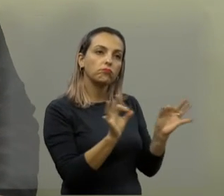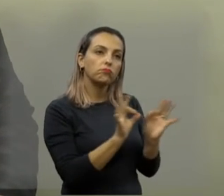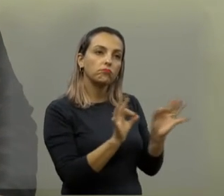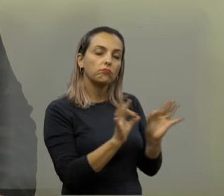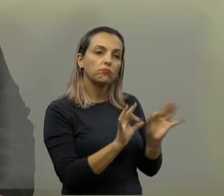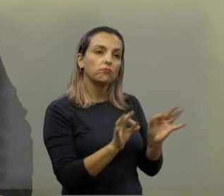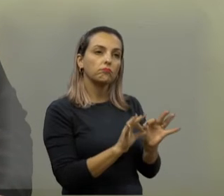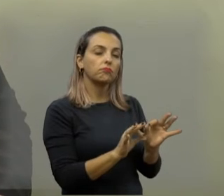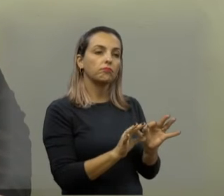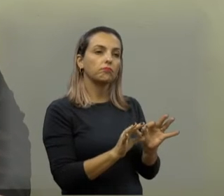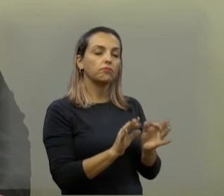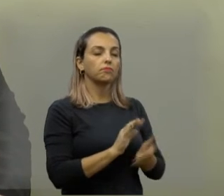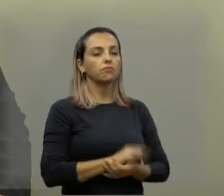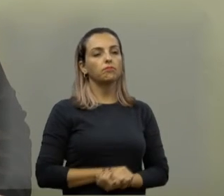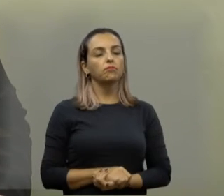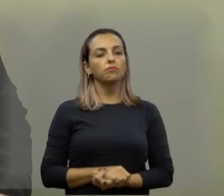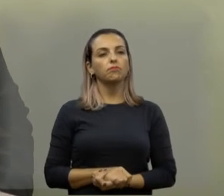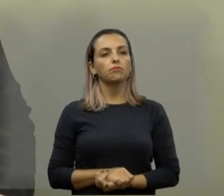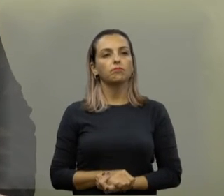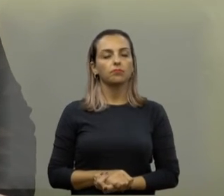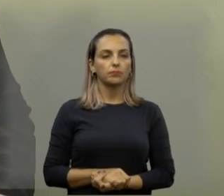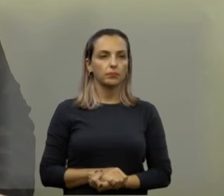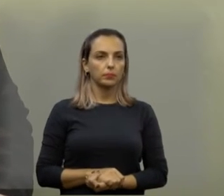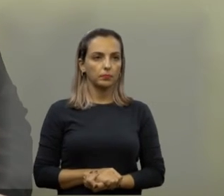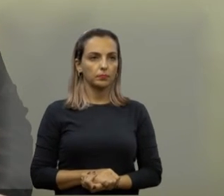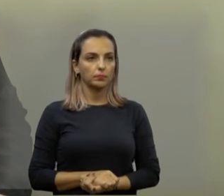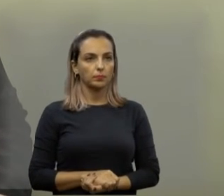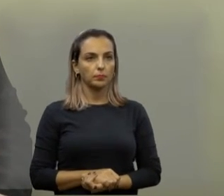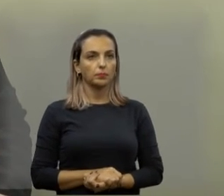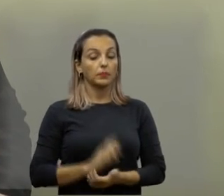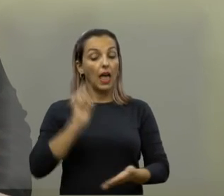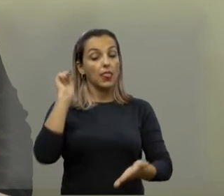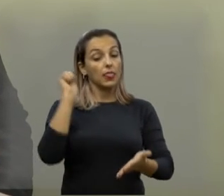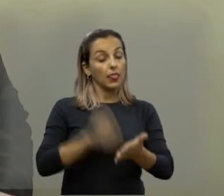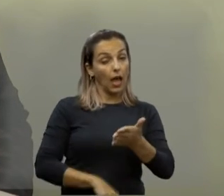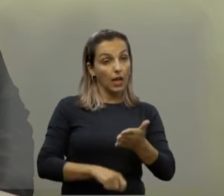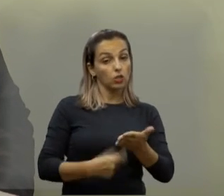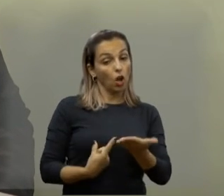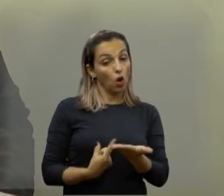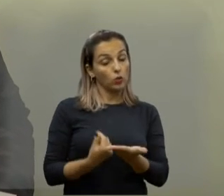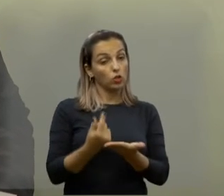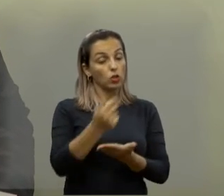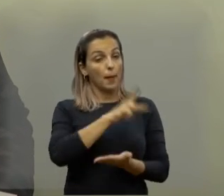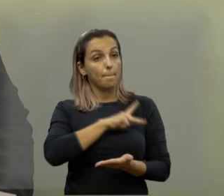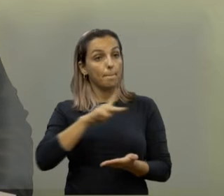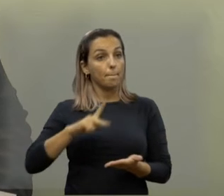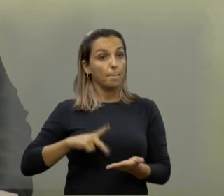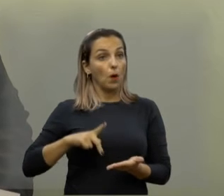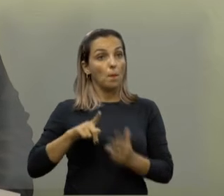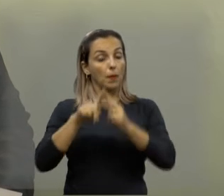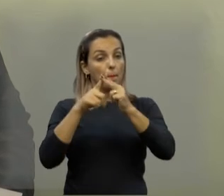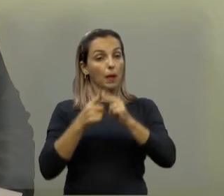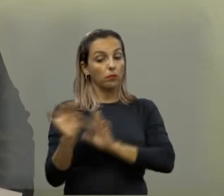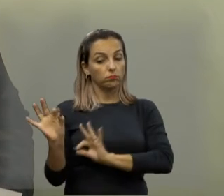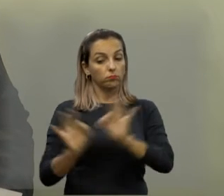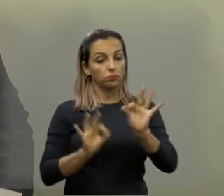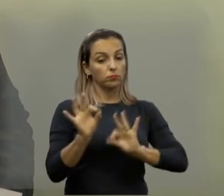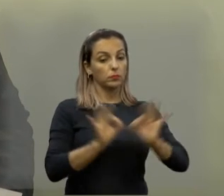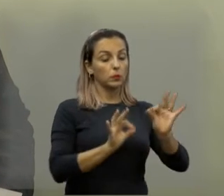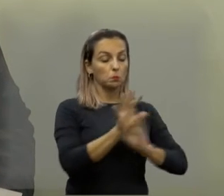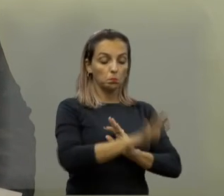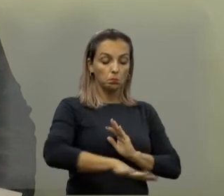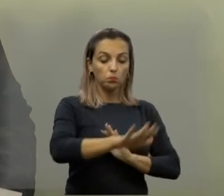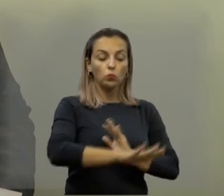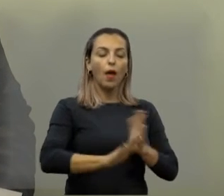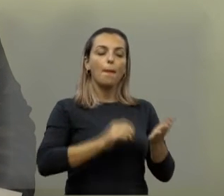cobradas sobre as sepulturas do cemitério São Bento quaisquer taxas ou preços públicos relativos à manutenção de suas Áreas